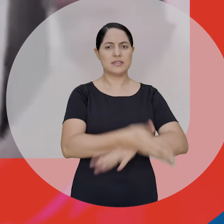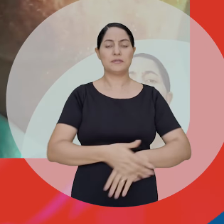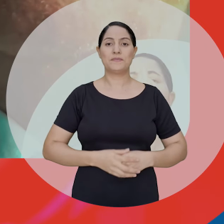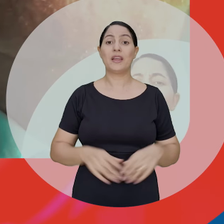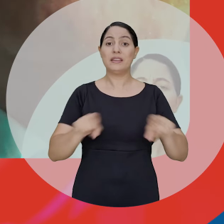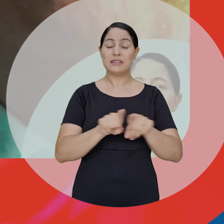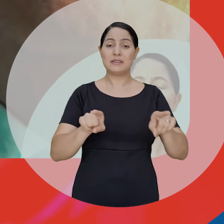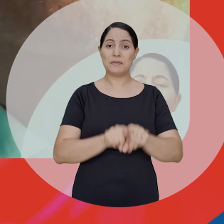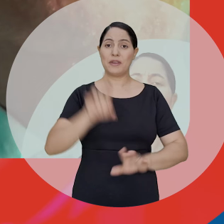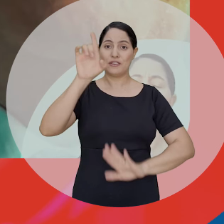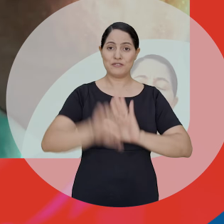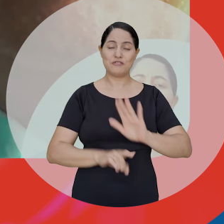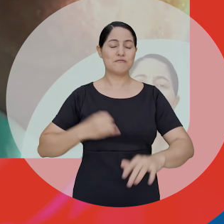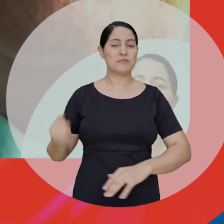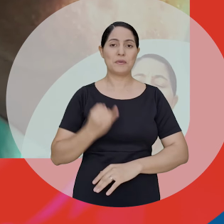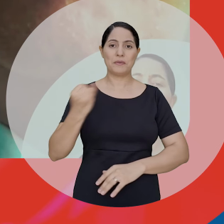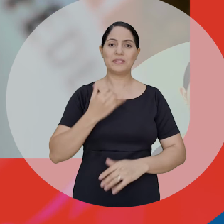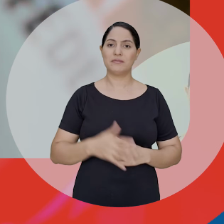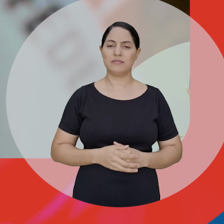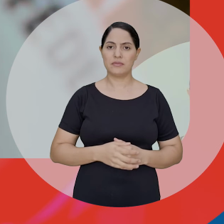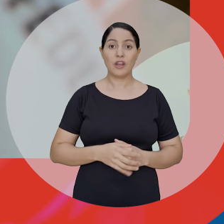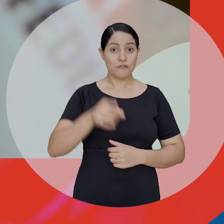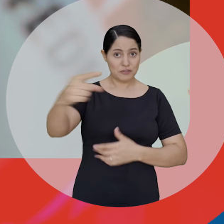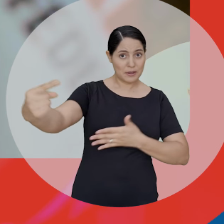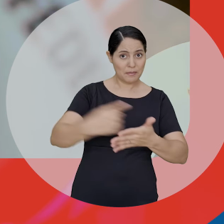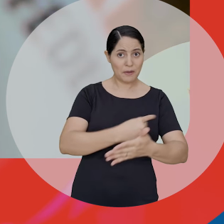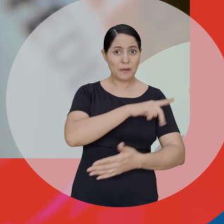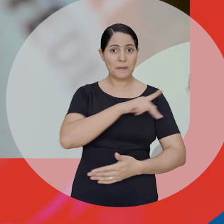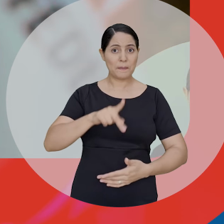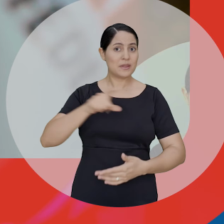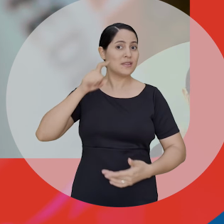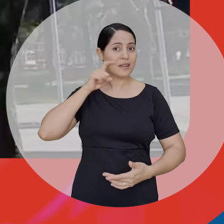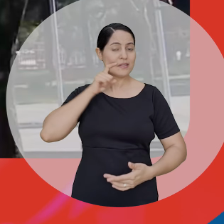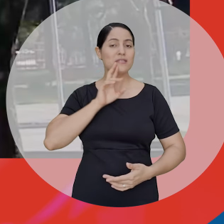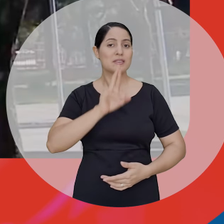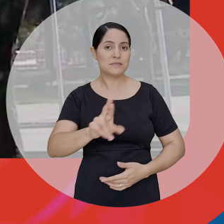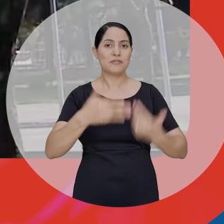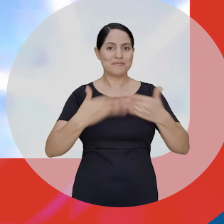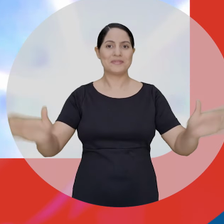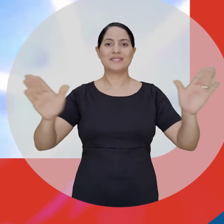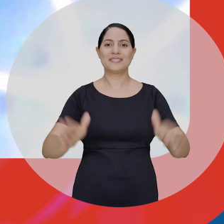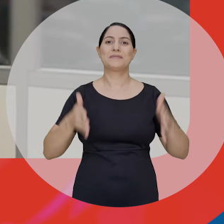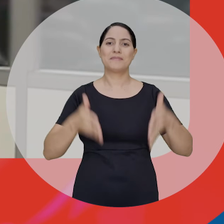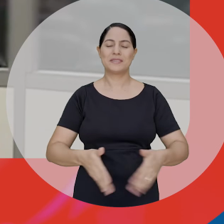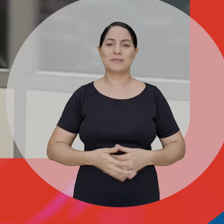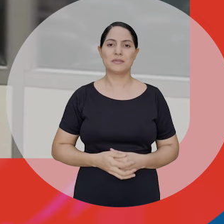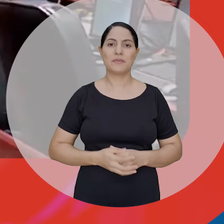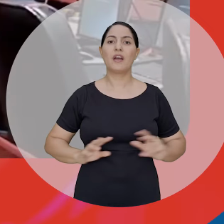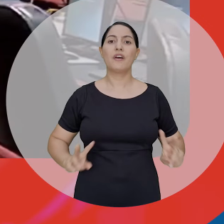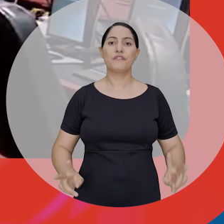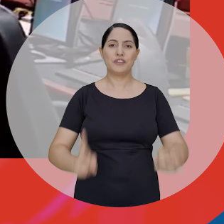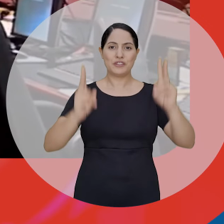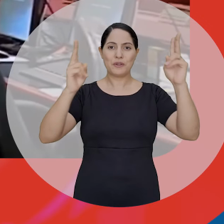essencial. Portas abertas, você pergunta e o presidente Beto Simonetti responde. Vitória, OAB Nacional e OAB